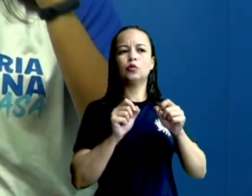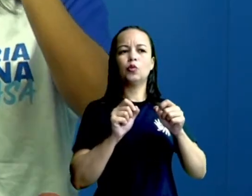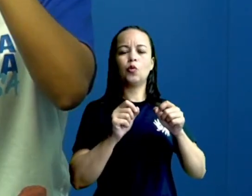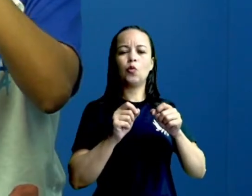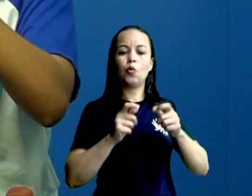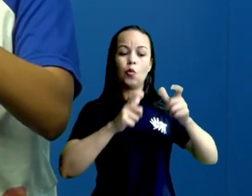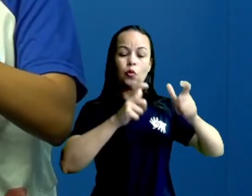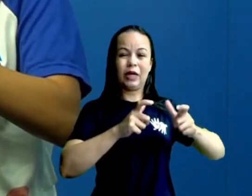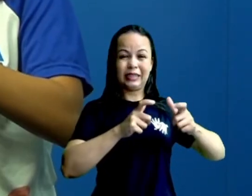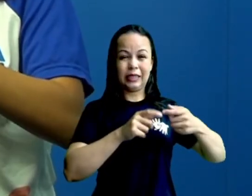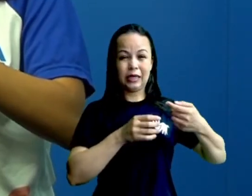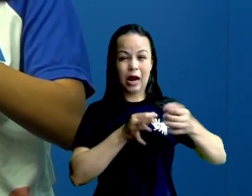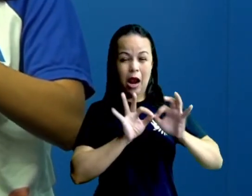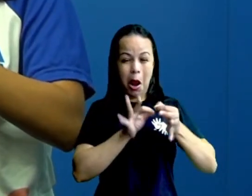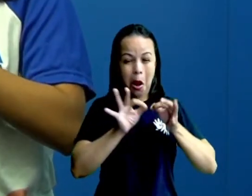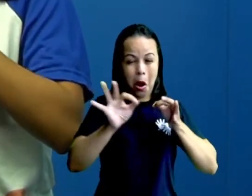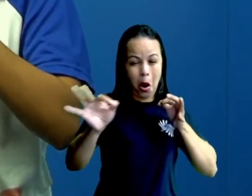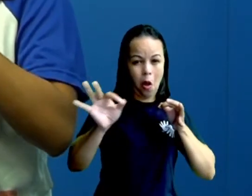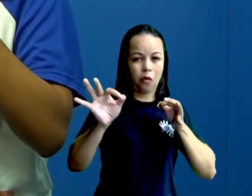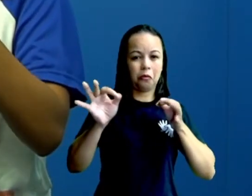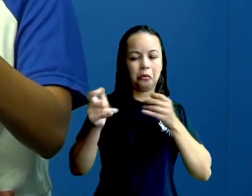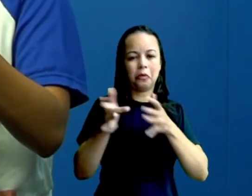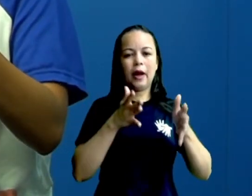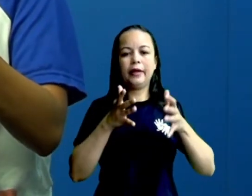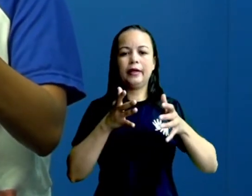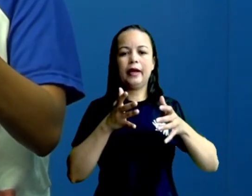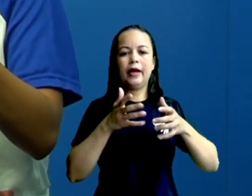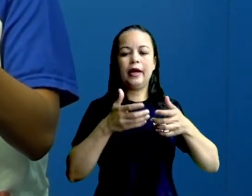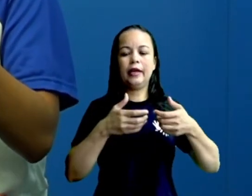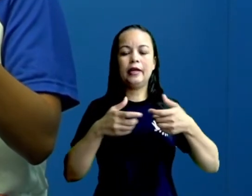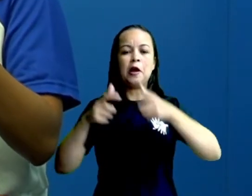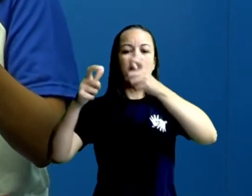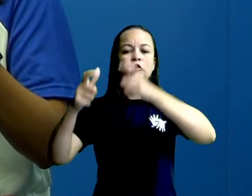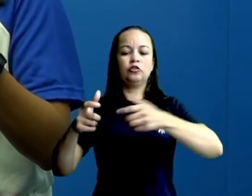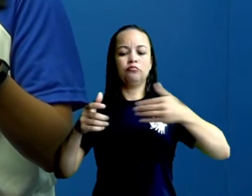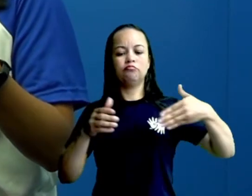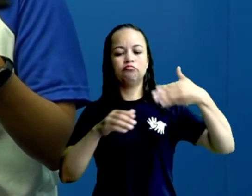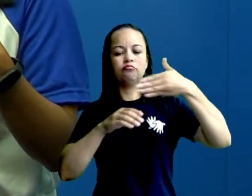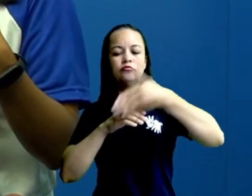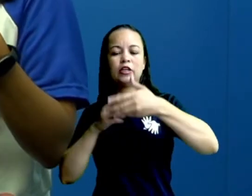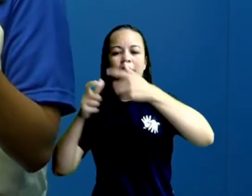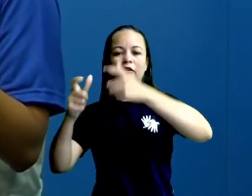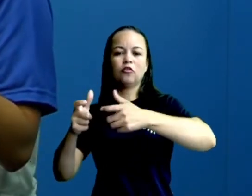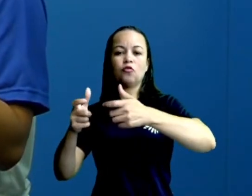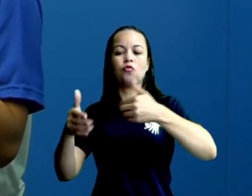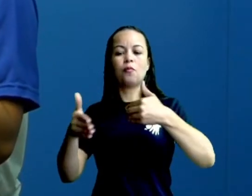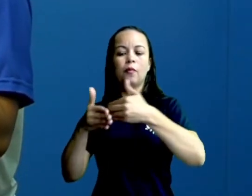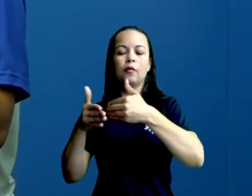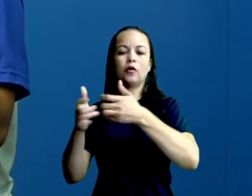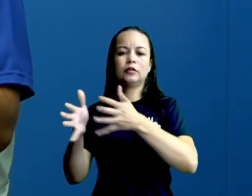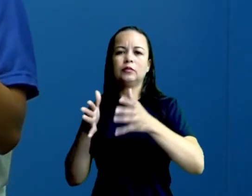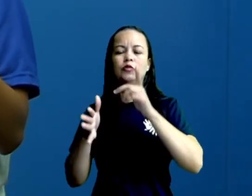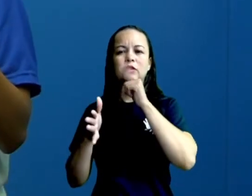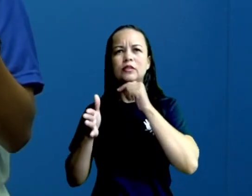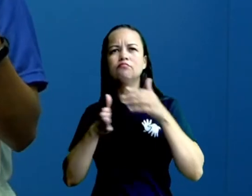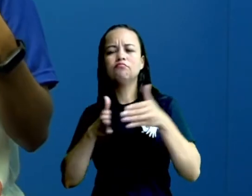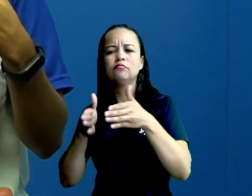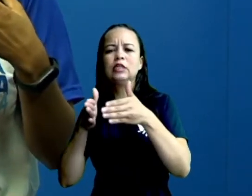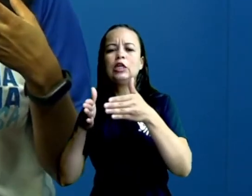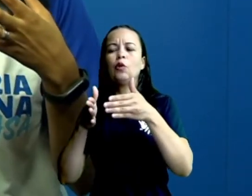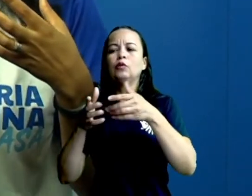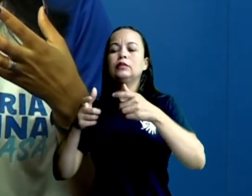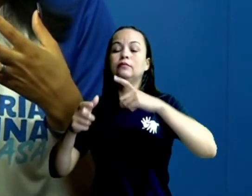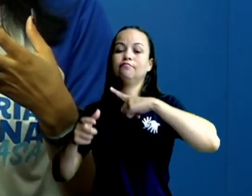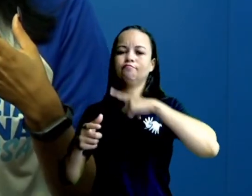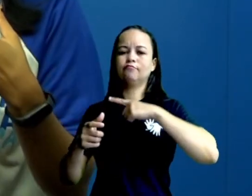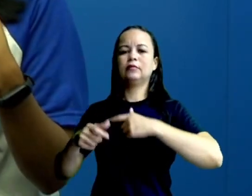longo, eles repousavam em algum local. E geralmente eles repousavam à margem de rios, onde tinha pasto para alimentar os